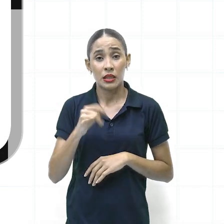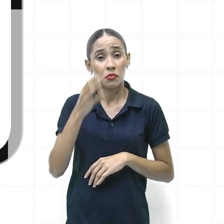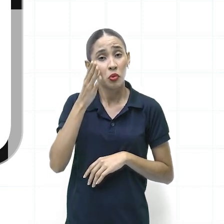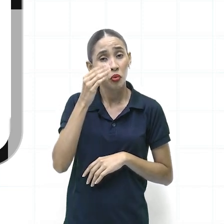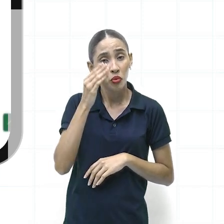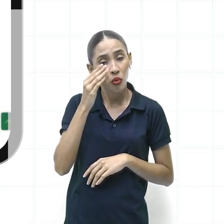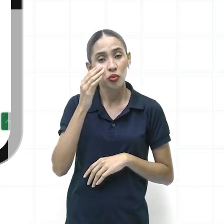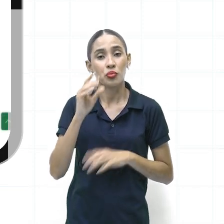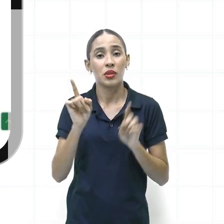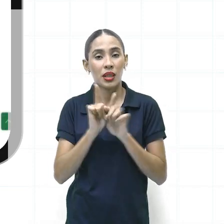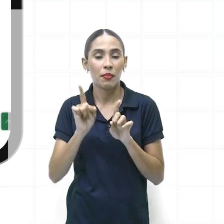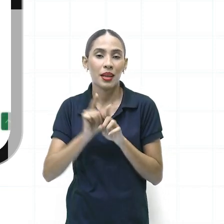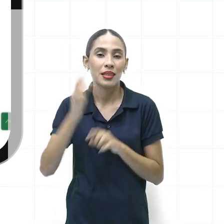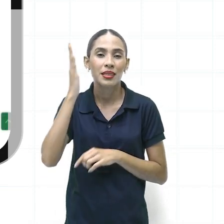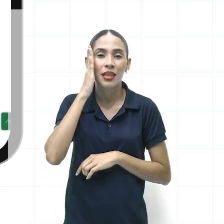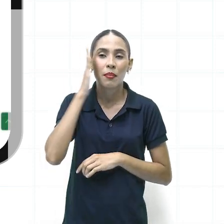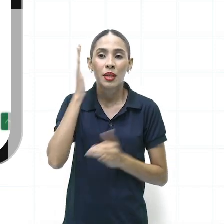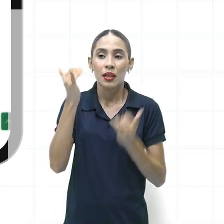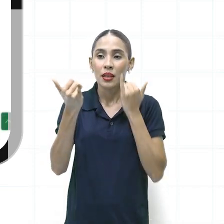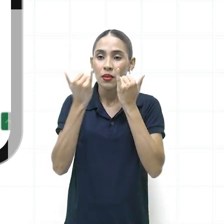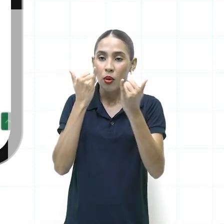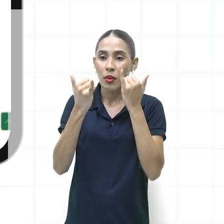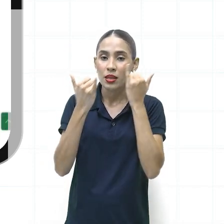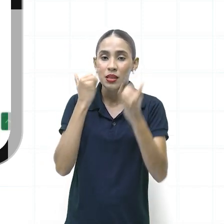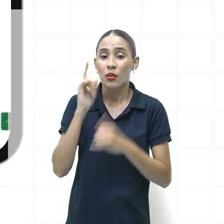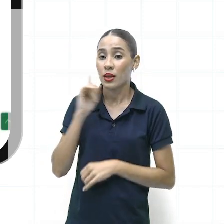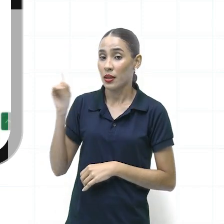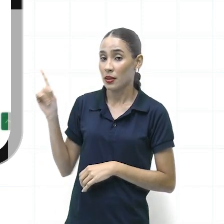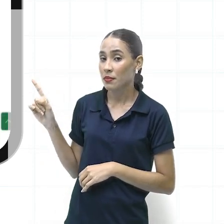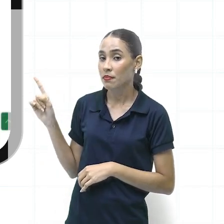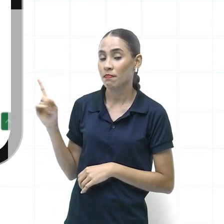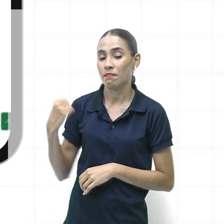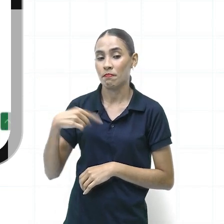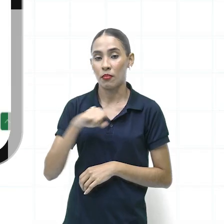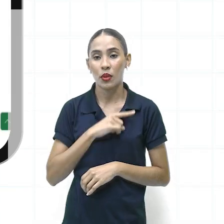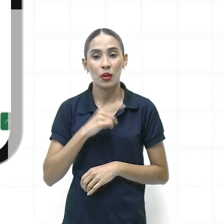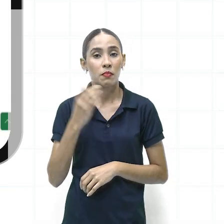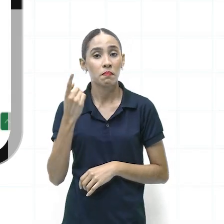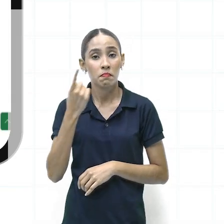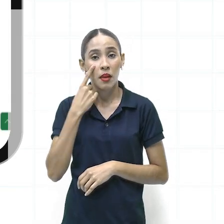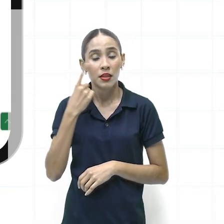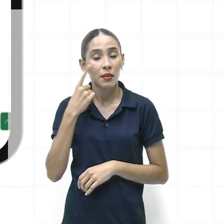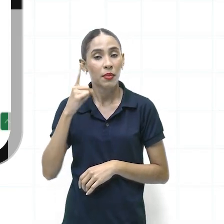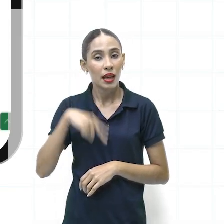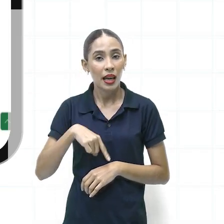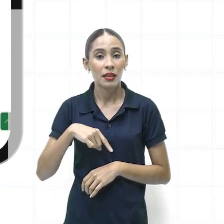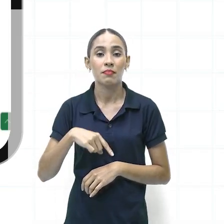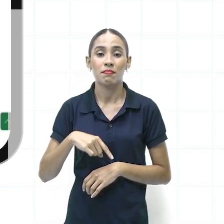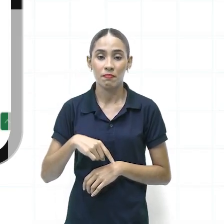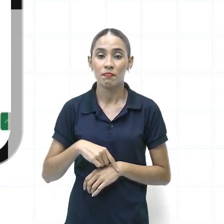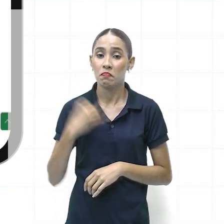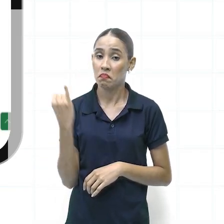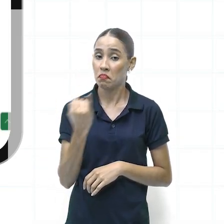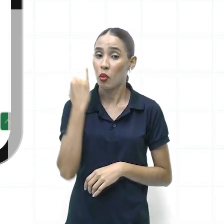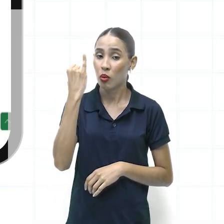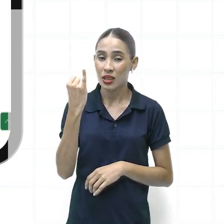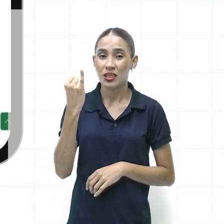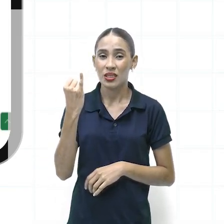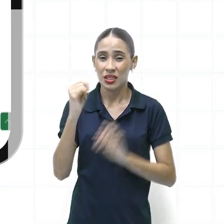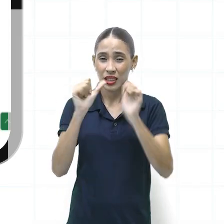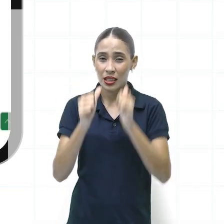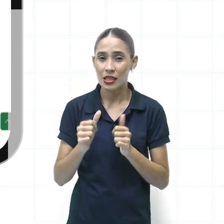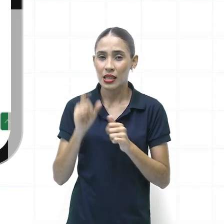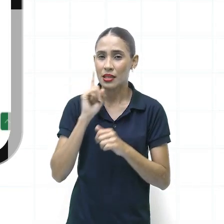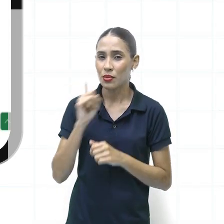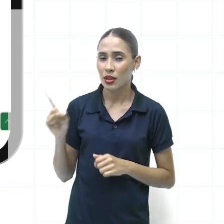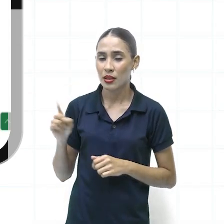se manter informado, né, sobre esses casos, que a gente observa que é bem significativo essa quantidade,